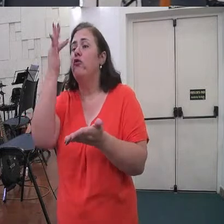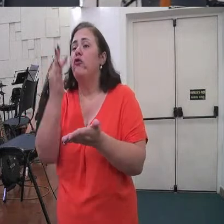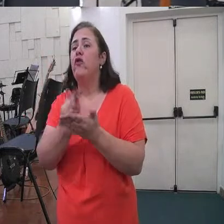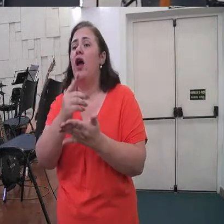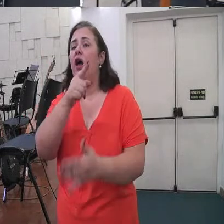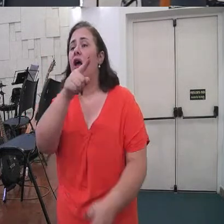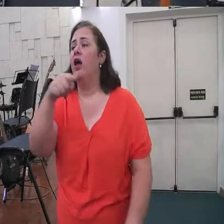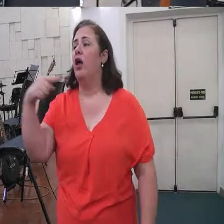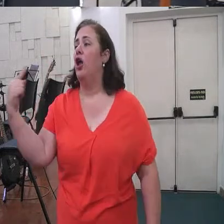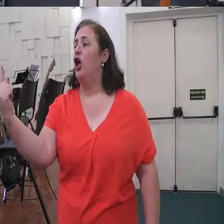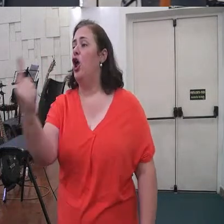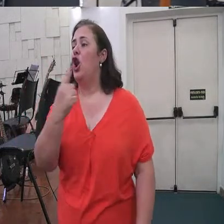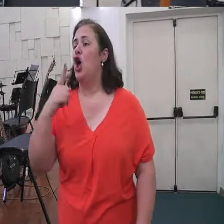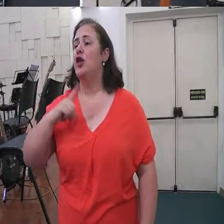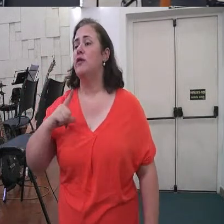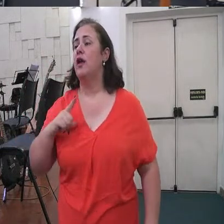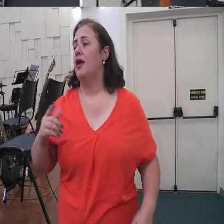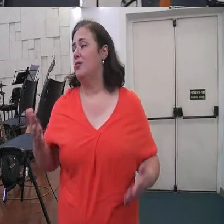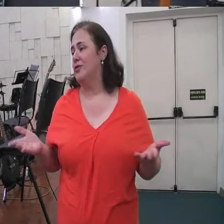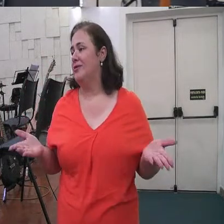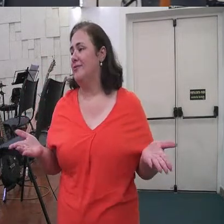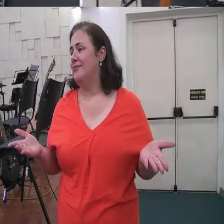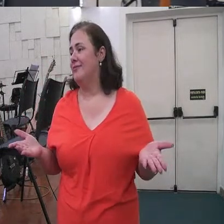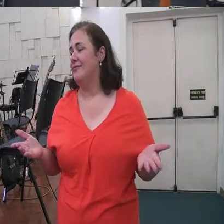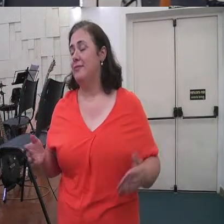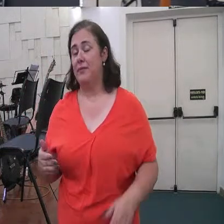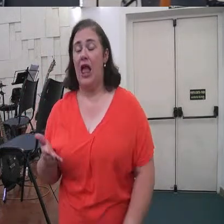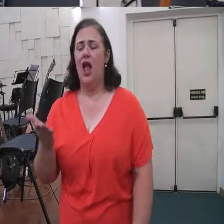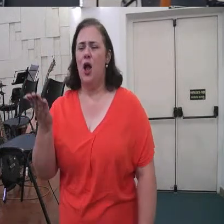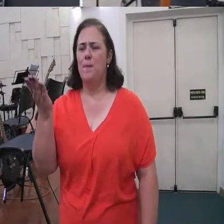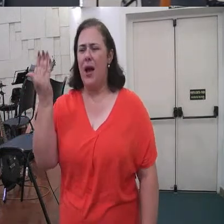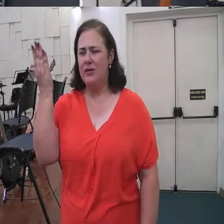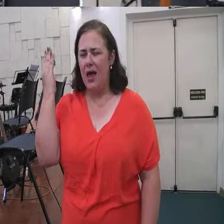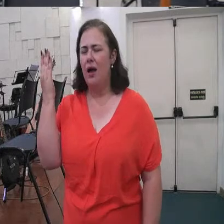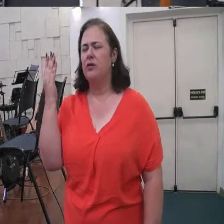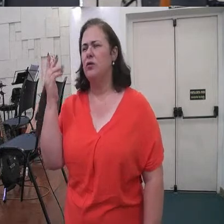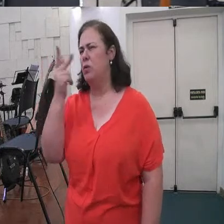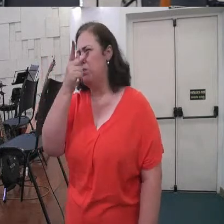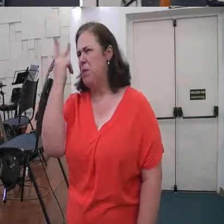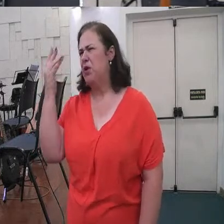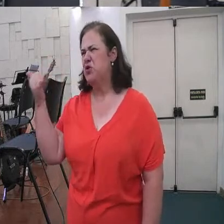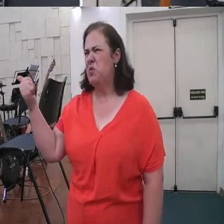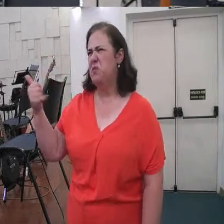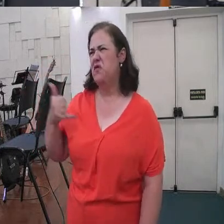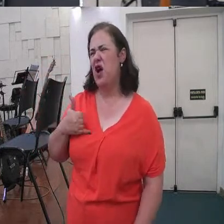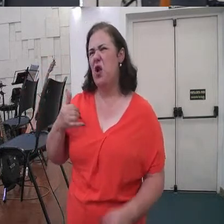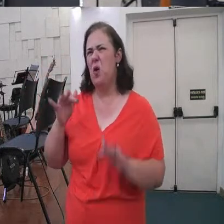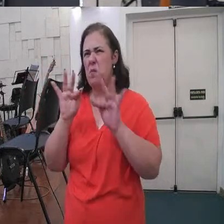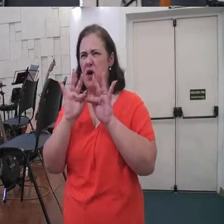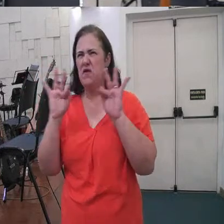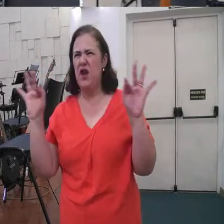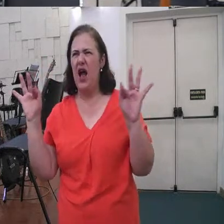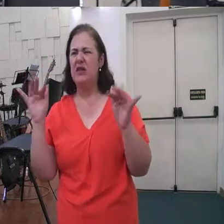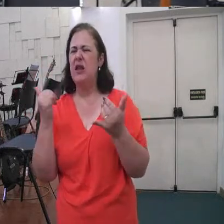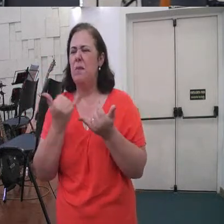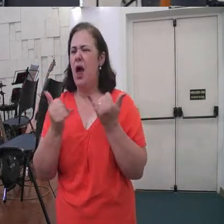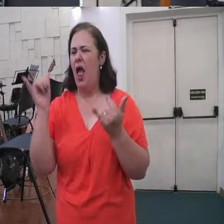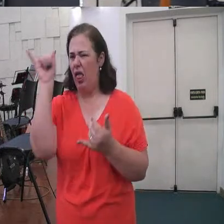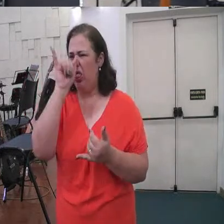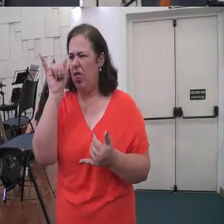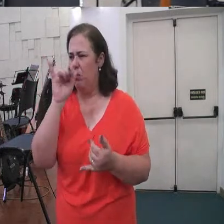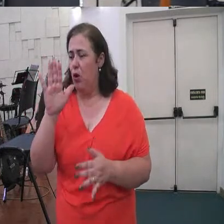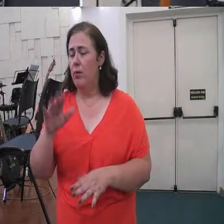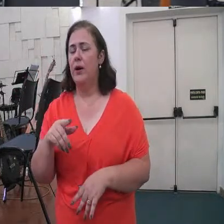que deve é. Certa vez eu ouvi uma frasezinha boba, mas ela tem fundamento. A frase